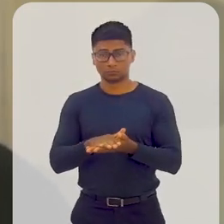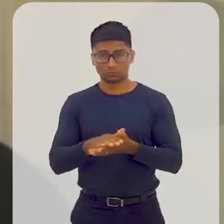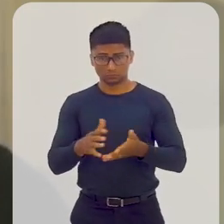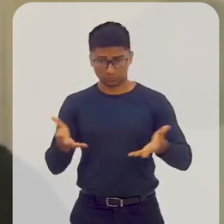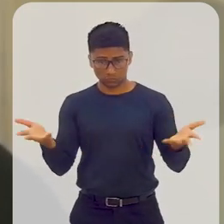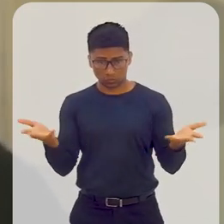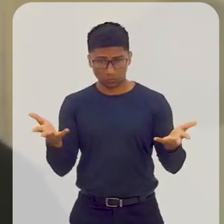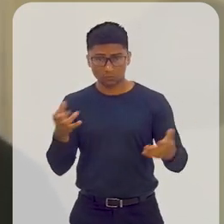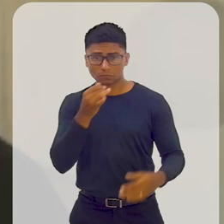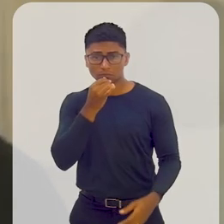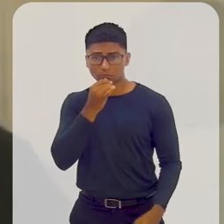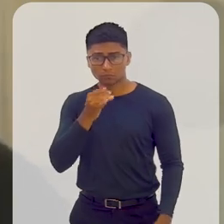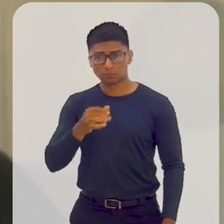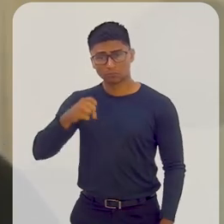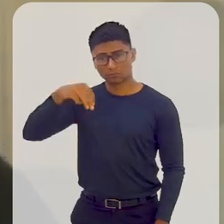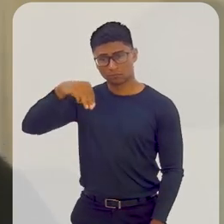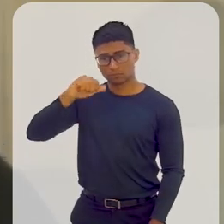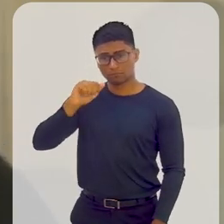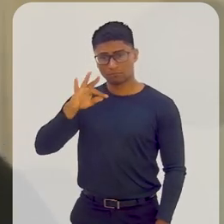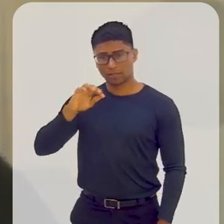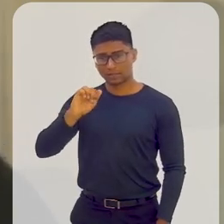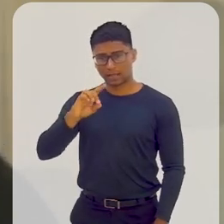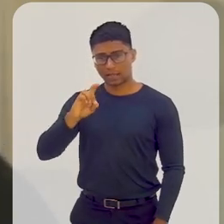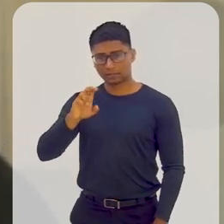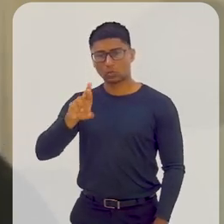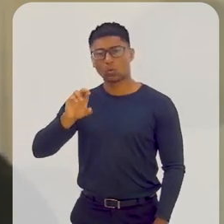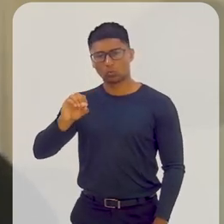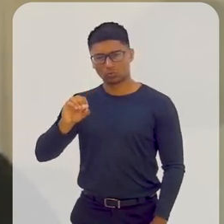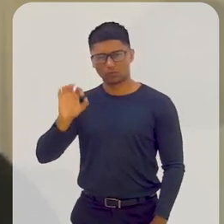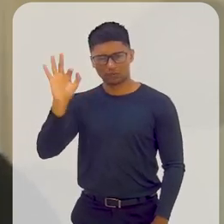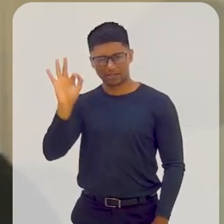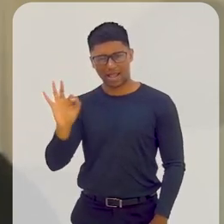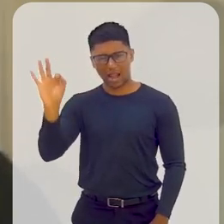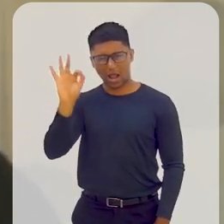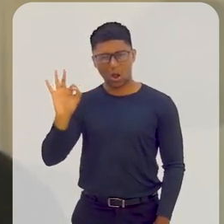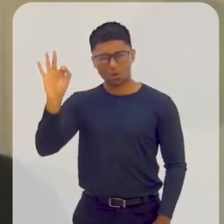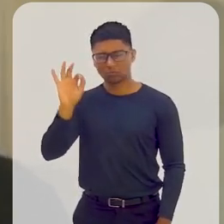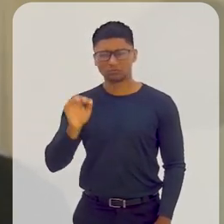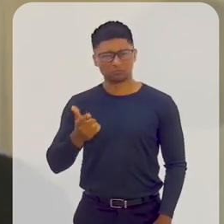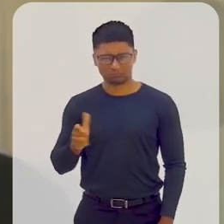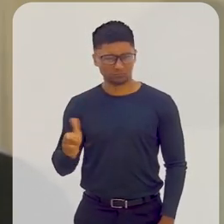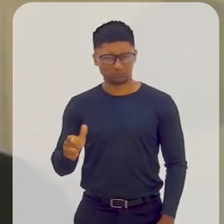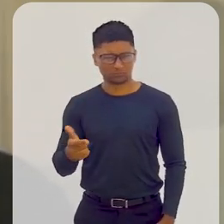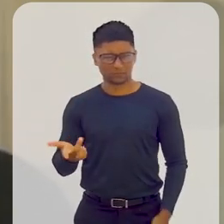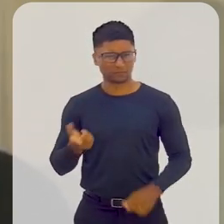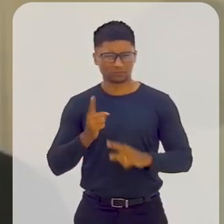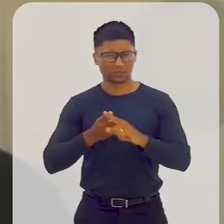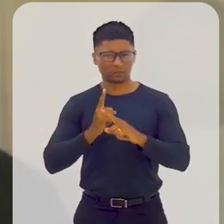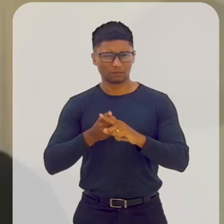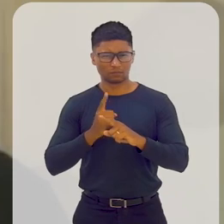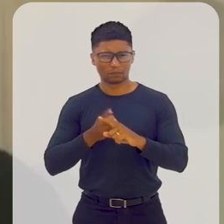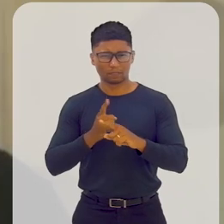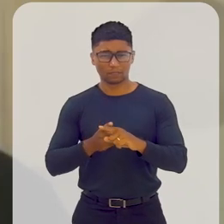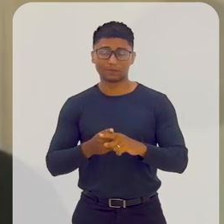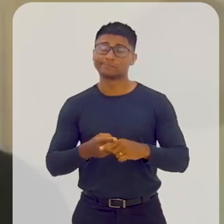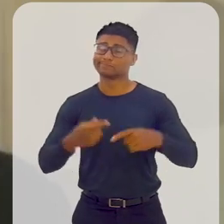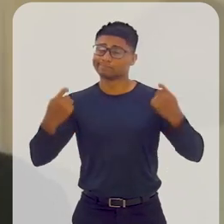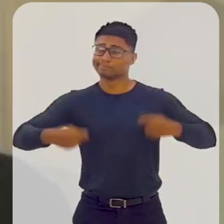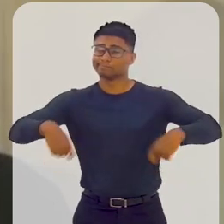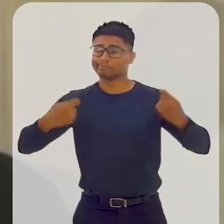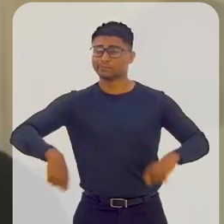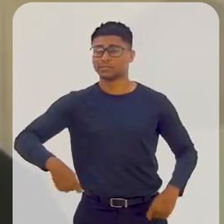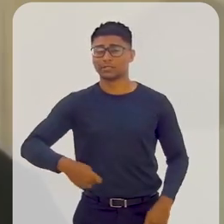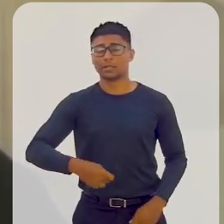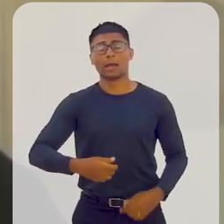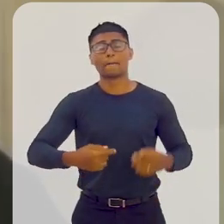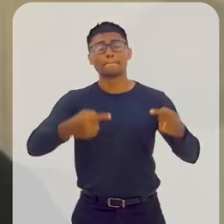explorado. Você vê, hoje nós não temos um matadouro federal, né, para exportar. Por quê? Porque depende